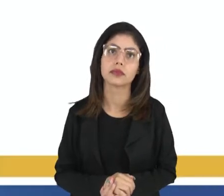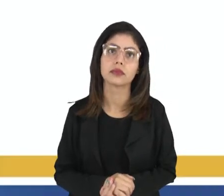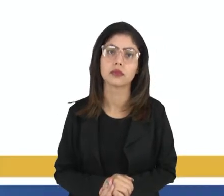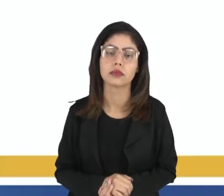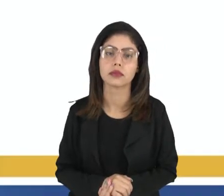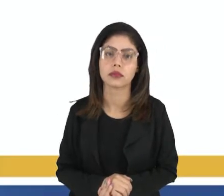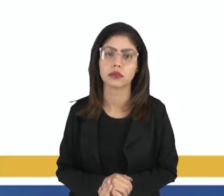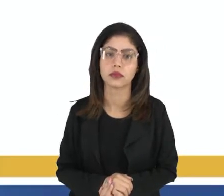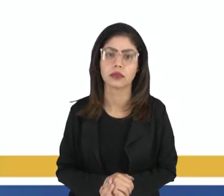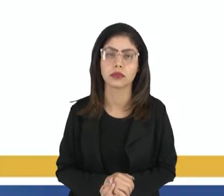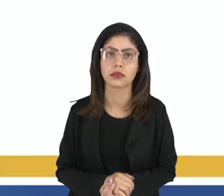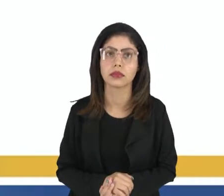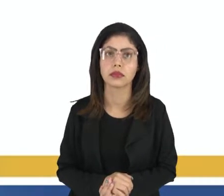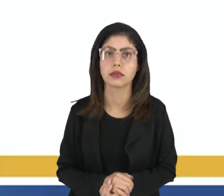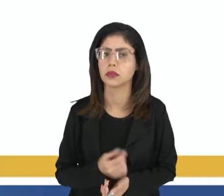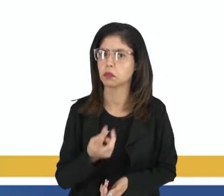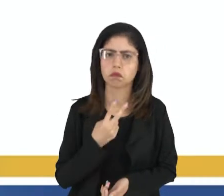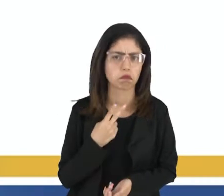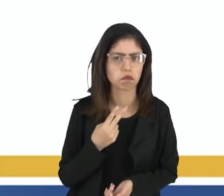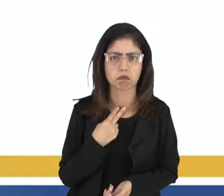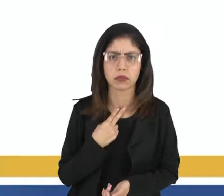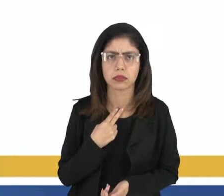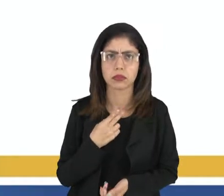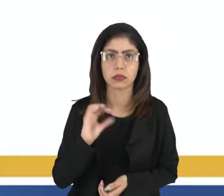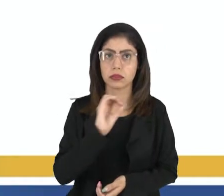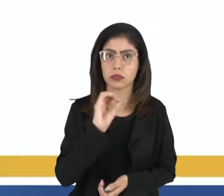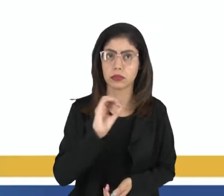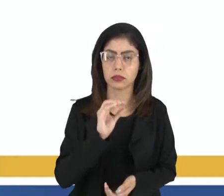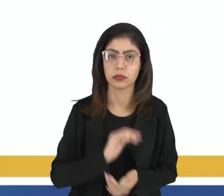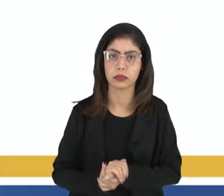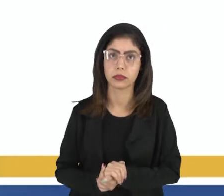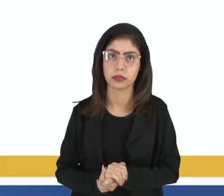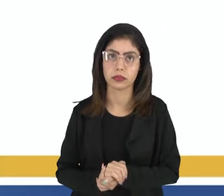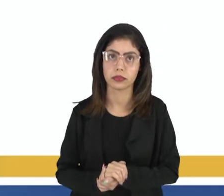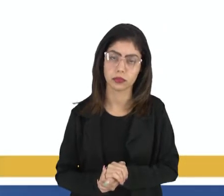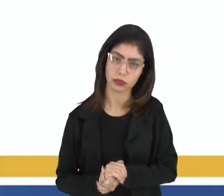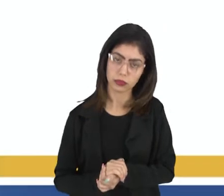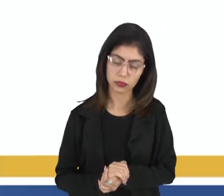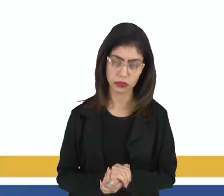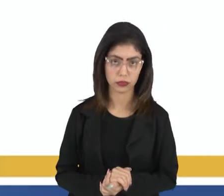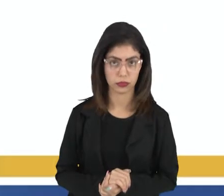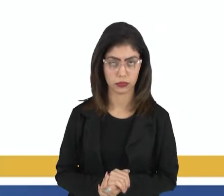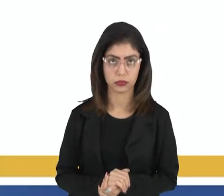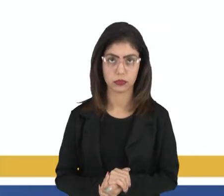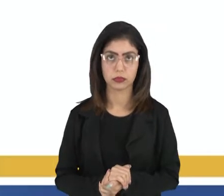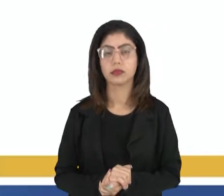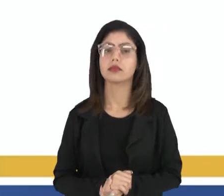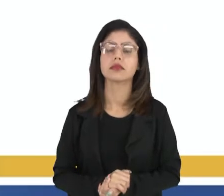bem? Ele não pode ser igual a zero, o a. Ele é diferente de zero.